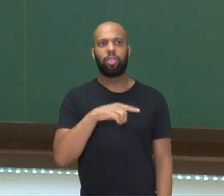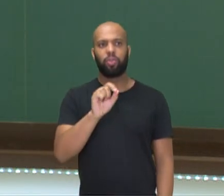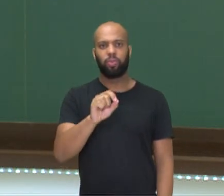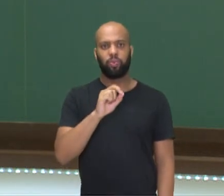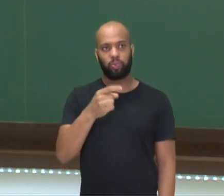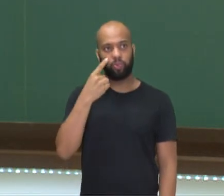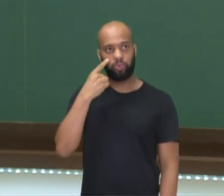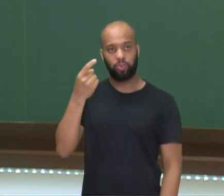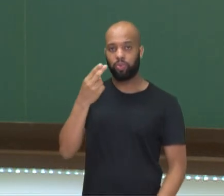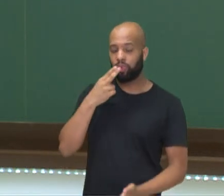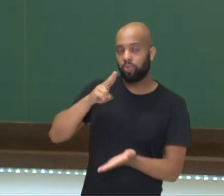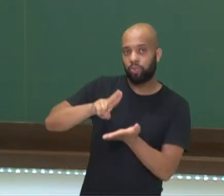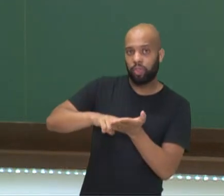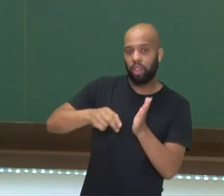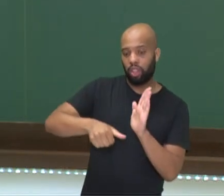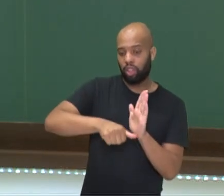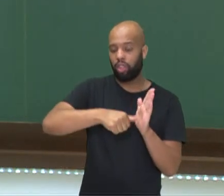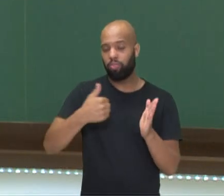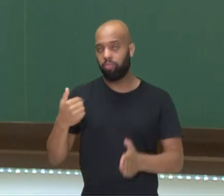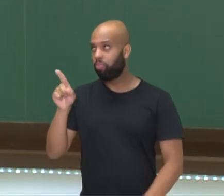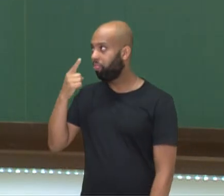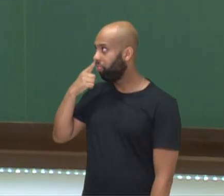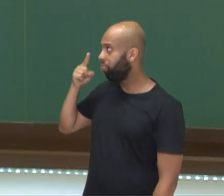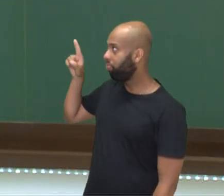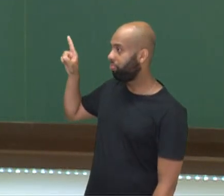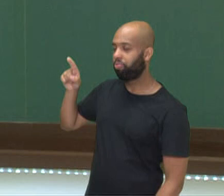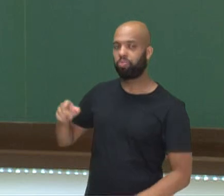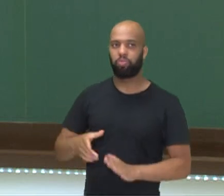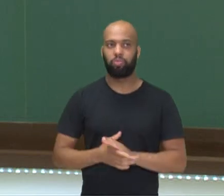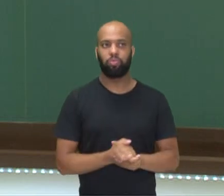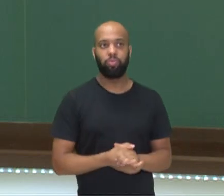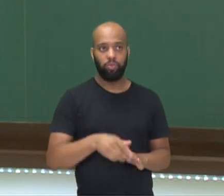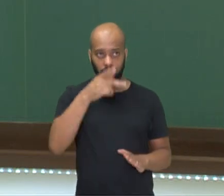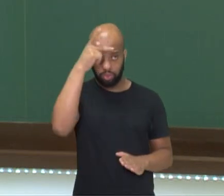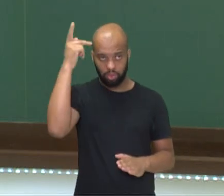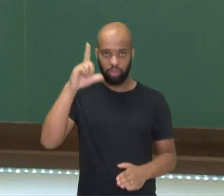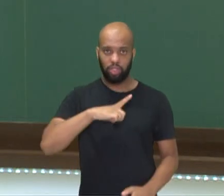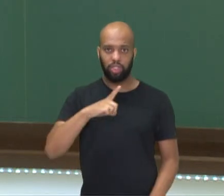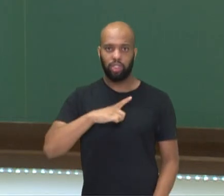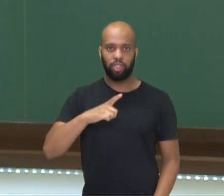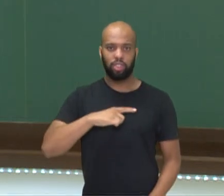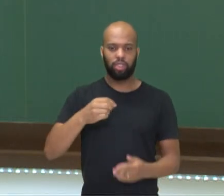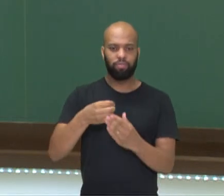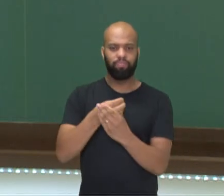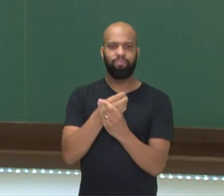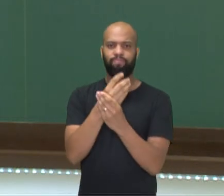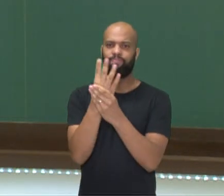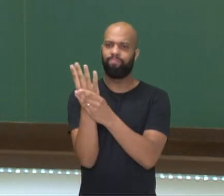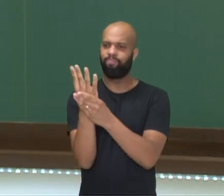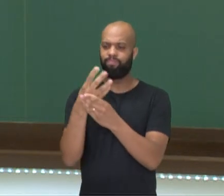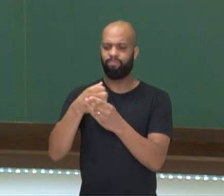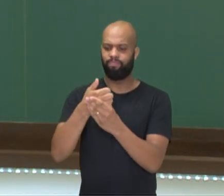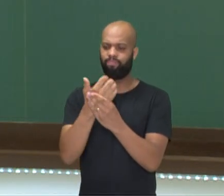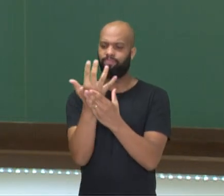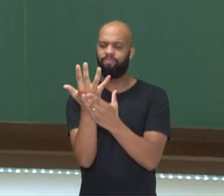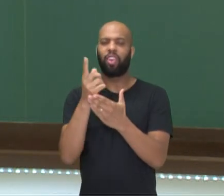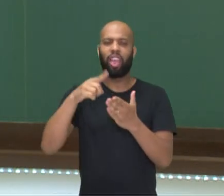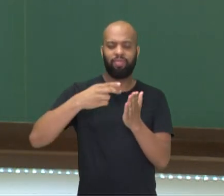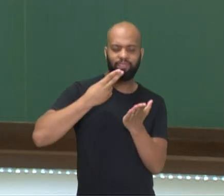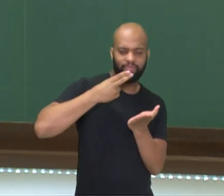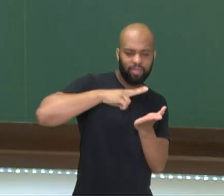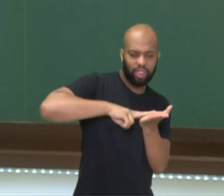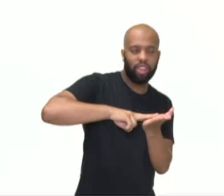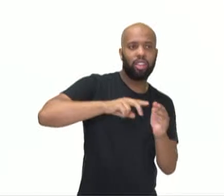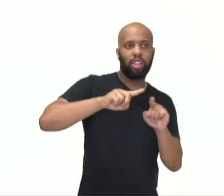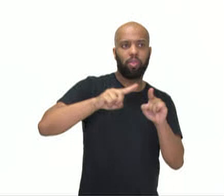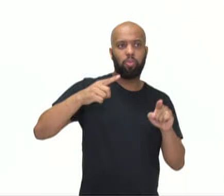nesse primeiro texto, nessa primeira imagem, nós temos aqui uma pessoa segurando parecem várias cartas, mas